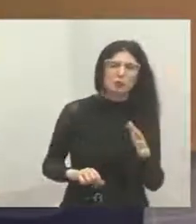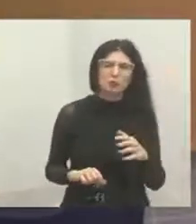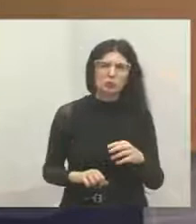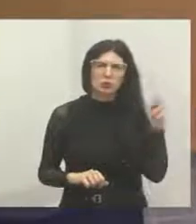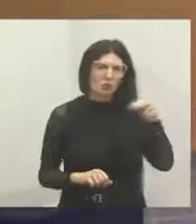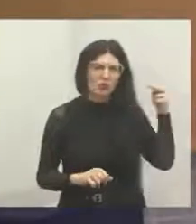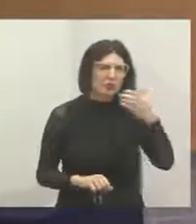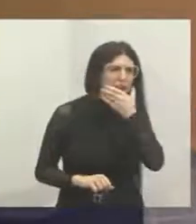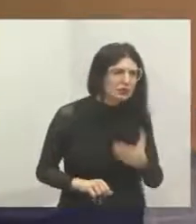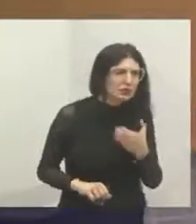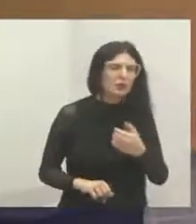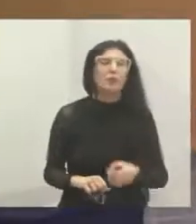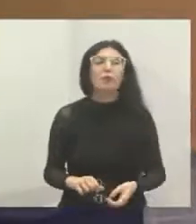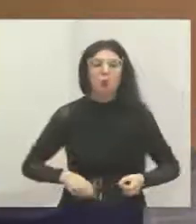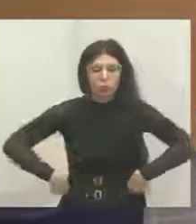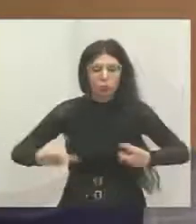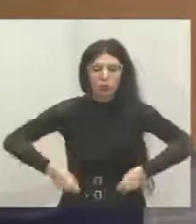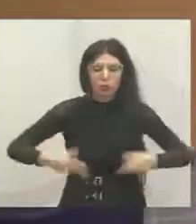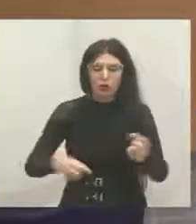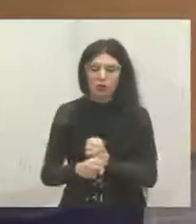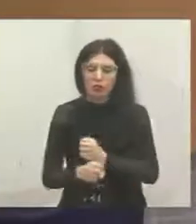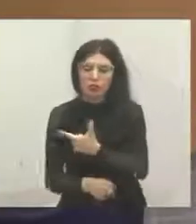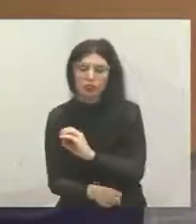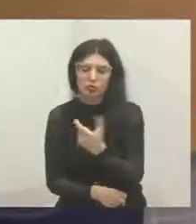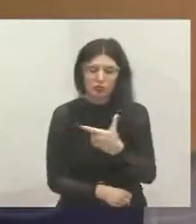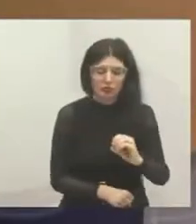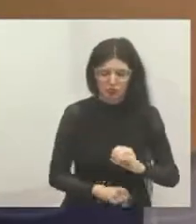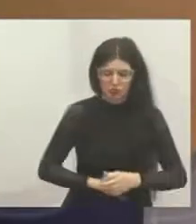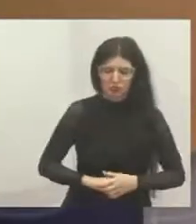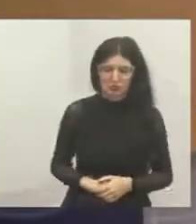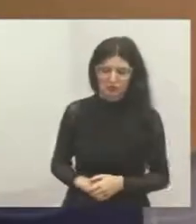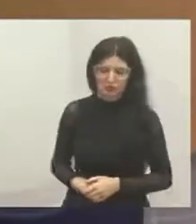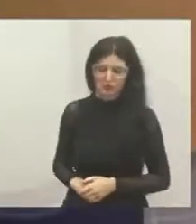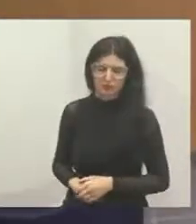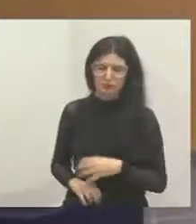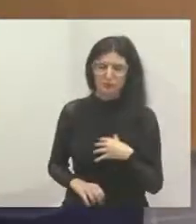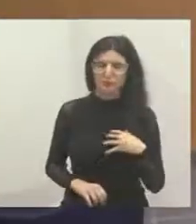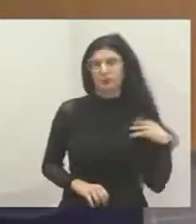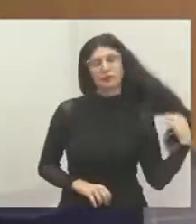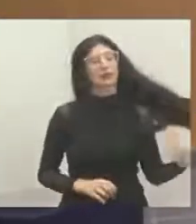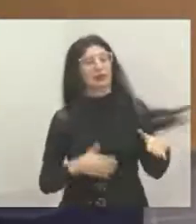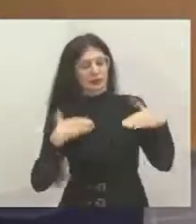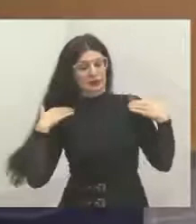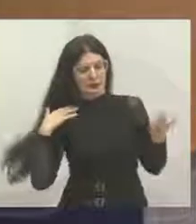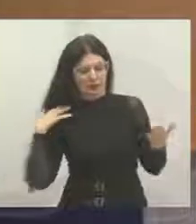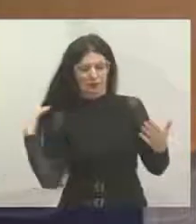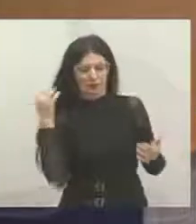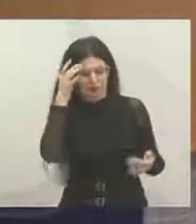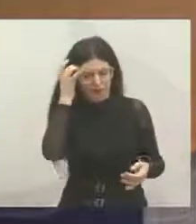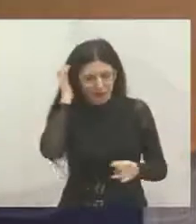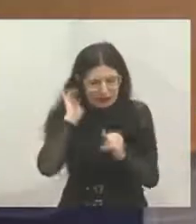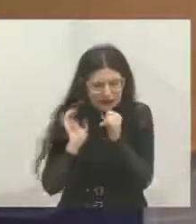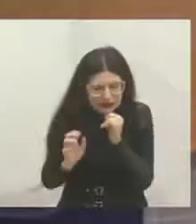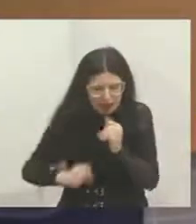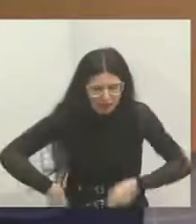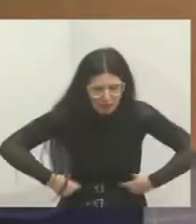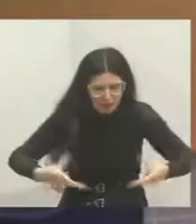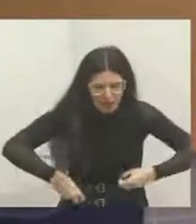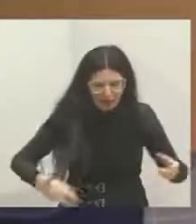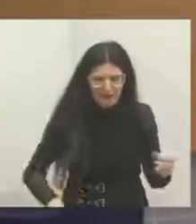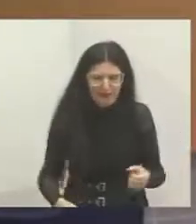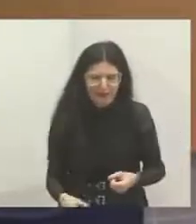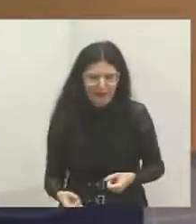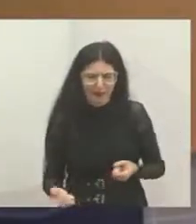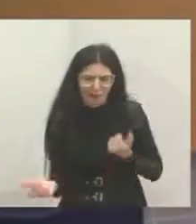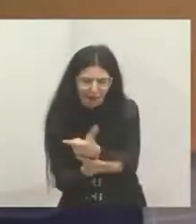do ano 2020. Né? E quando a gente olha aqui, que aparentemente a gente consegue identificar que tem uma